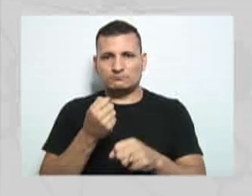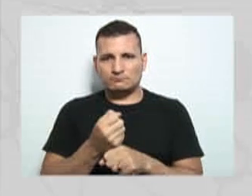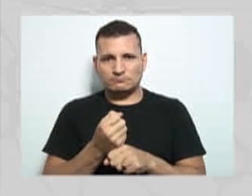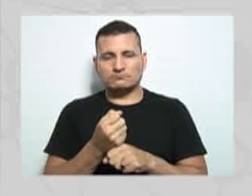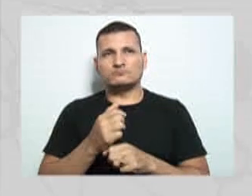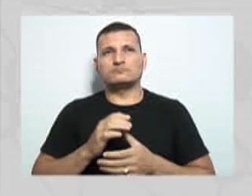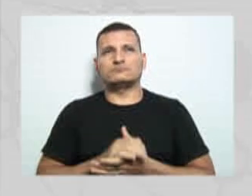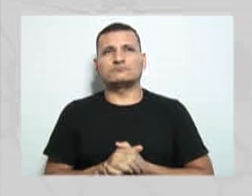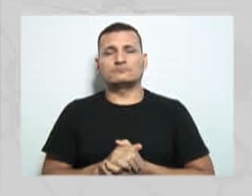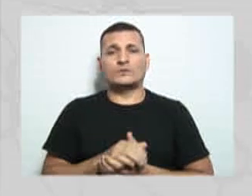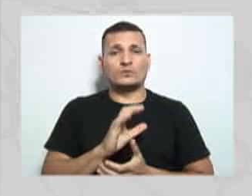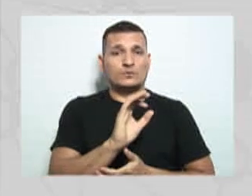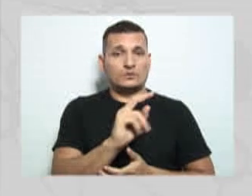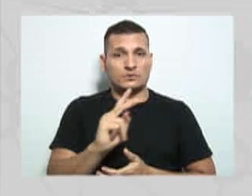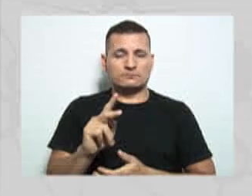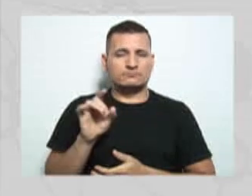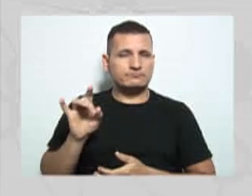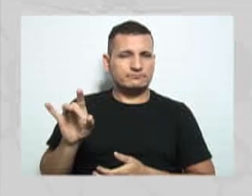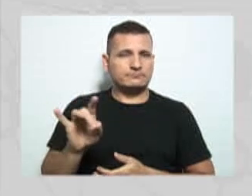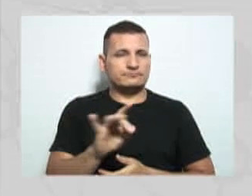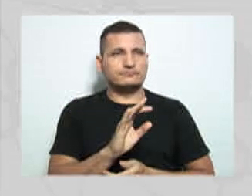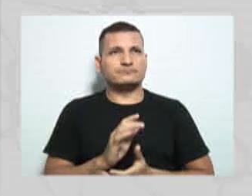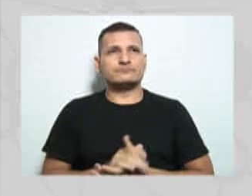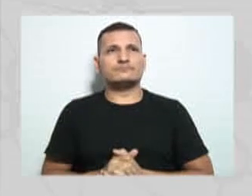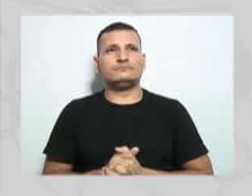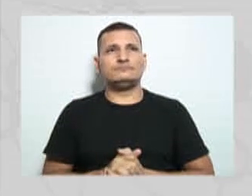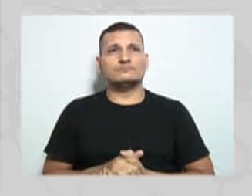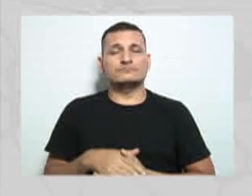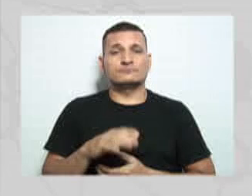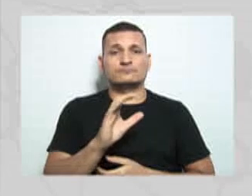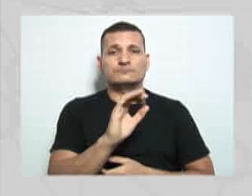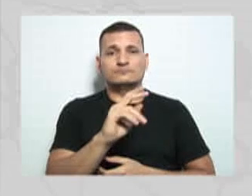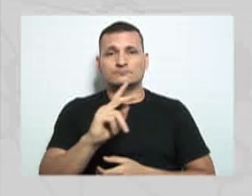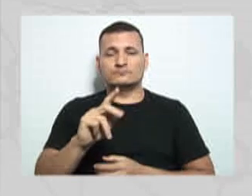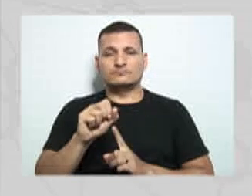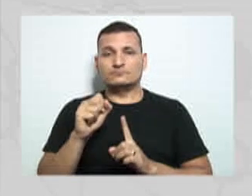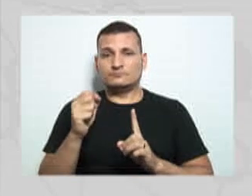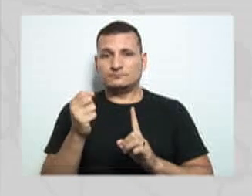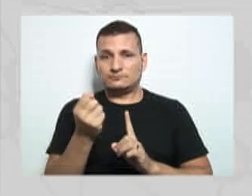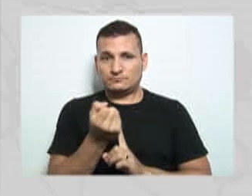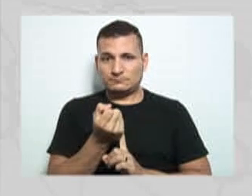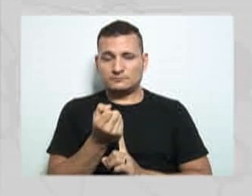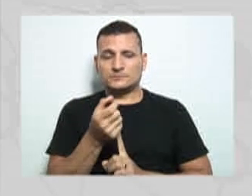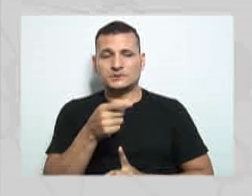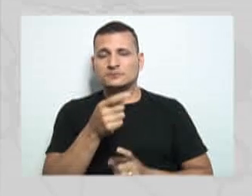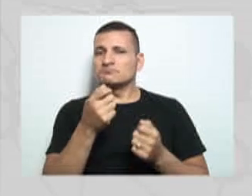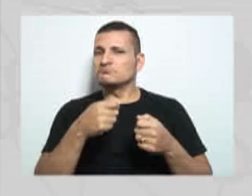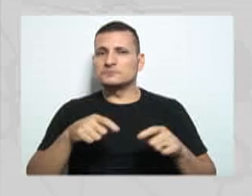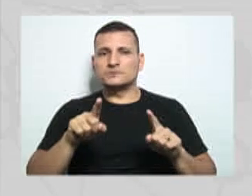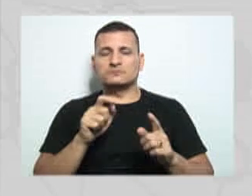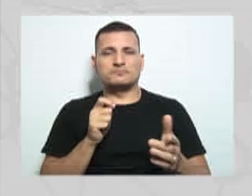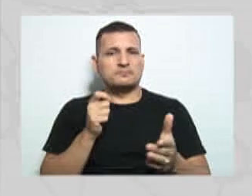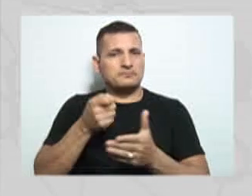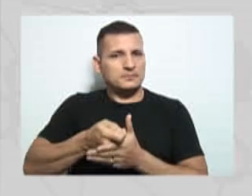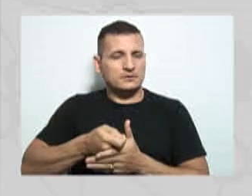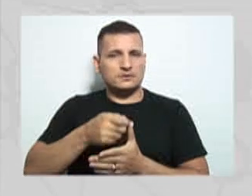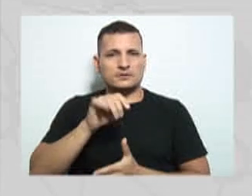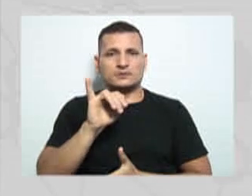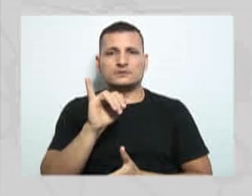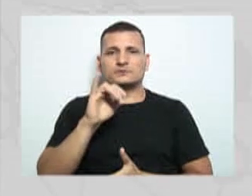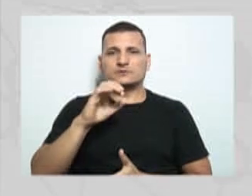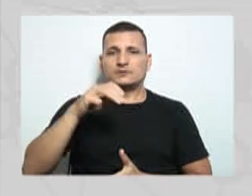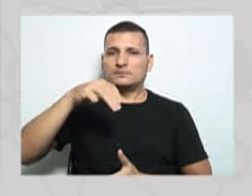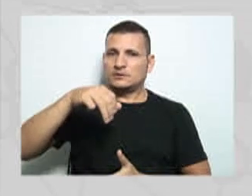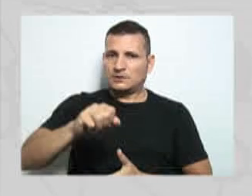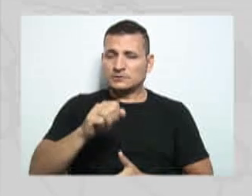por cooperativa. E as cooperativas sociais, que têm a isenção do ICMS nas saídas internas de